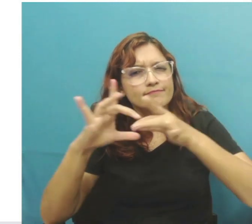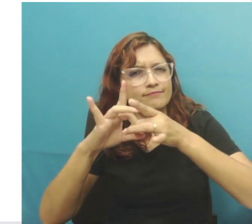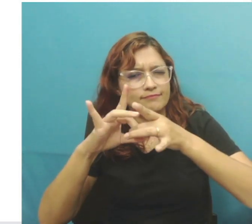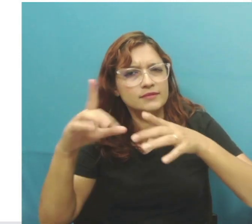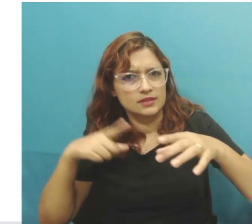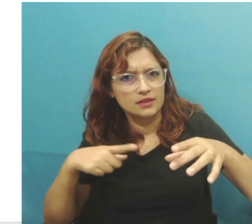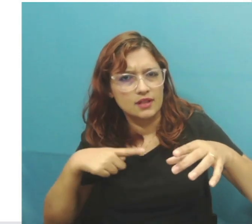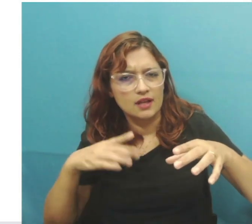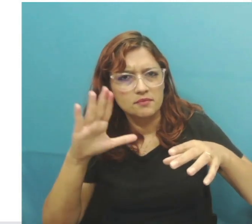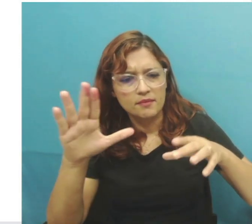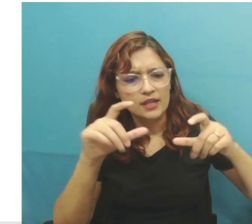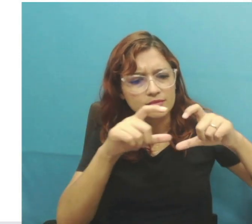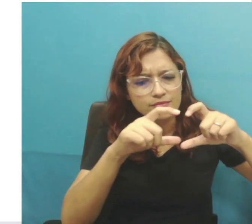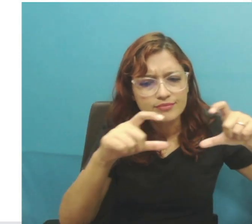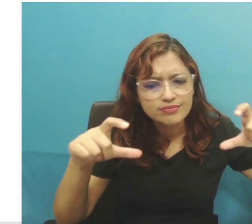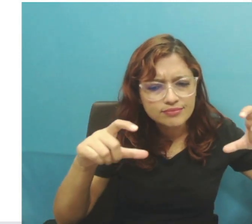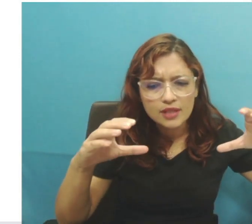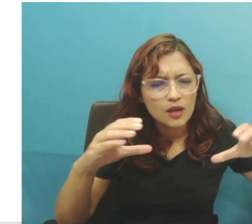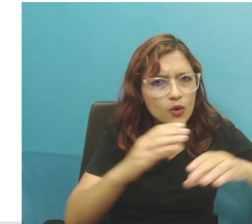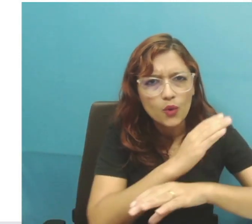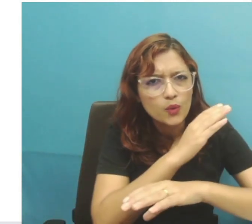encerrada.